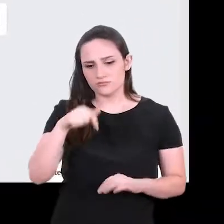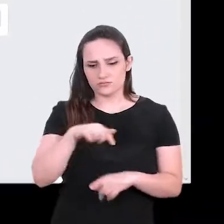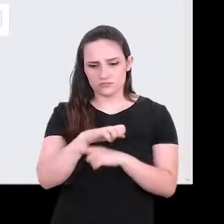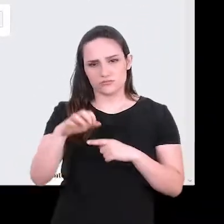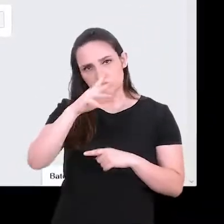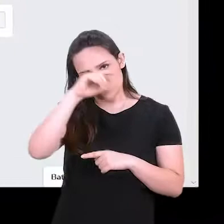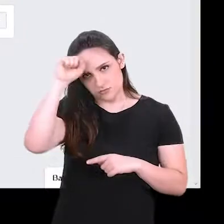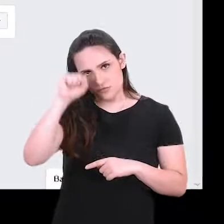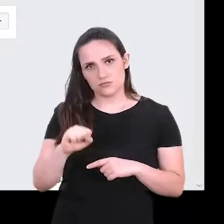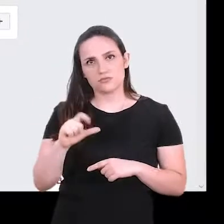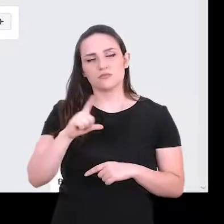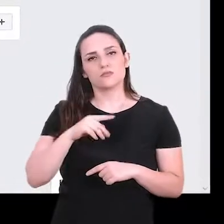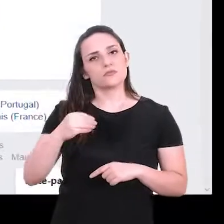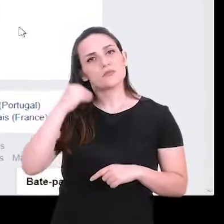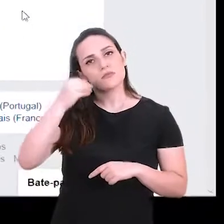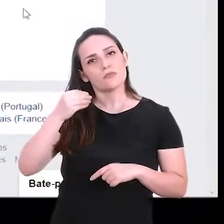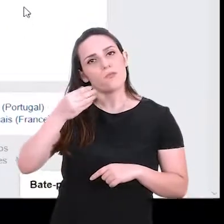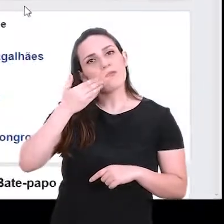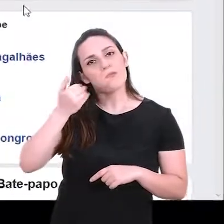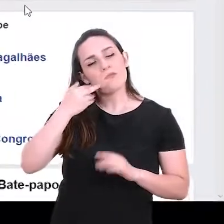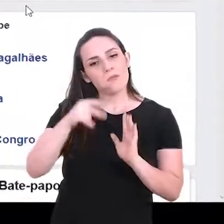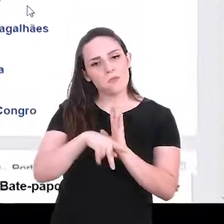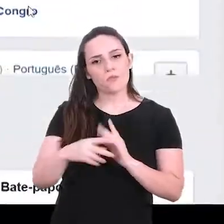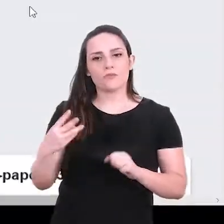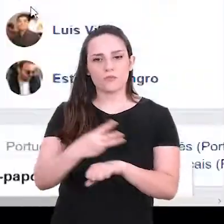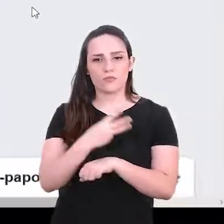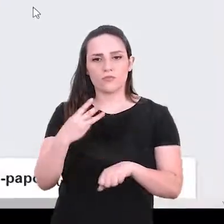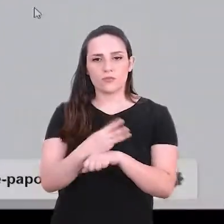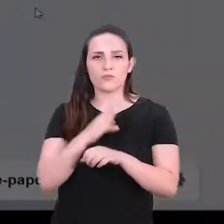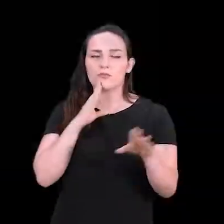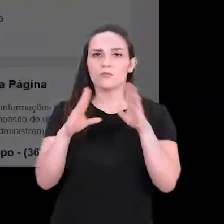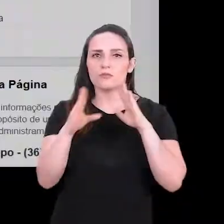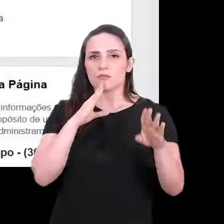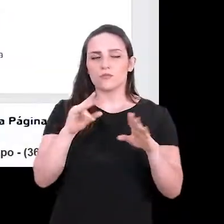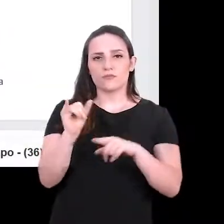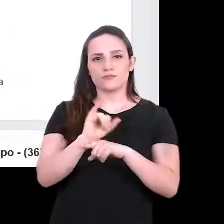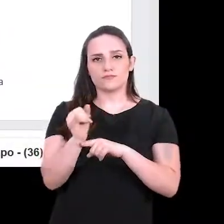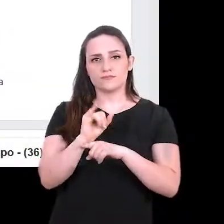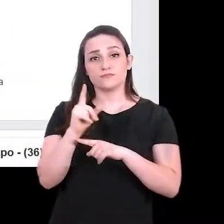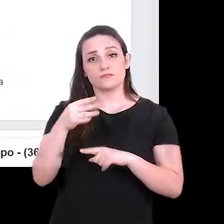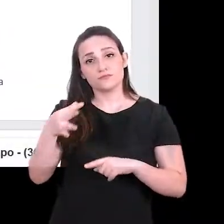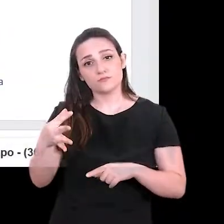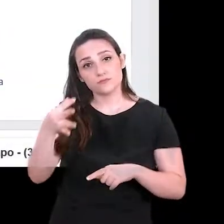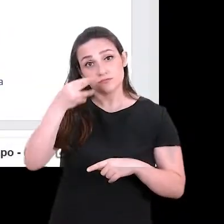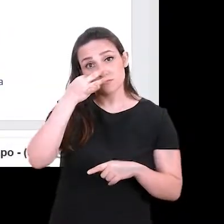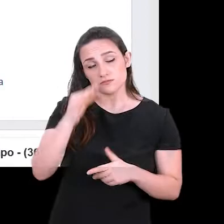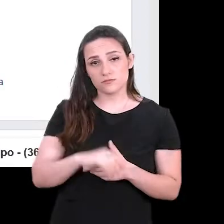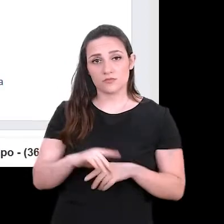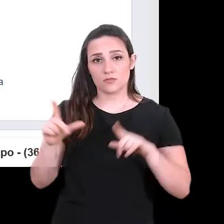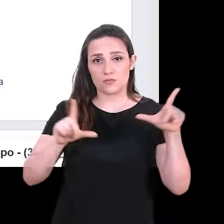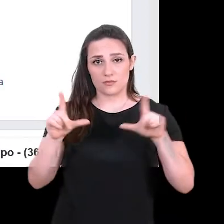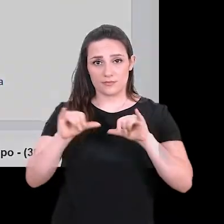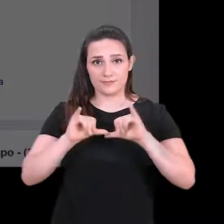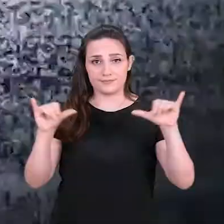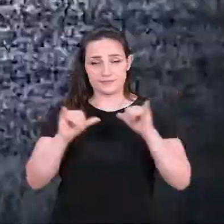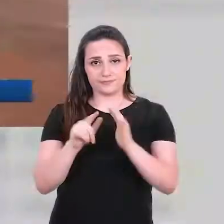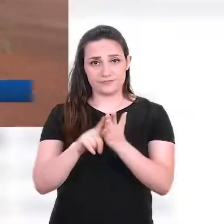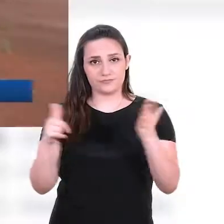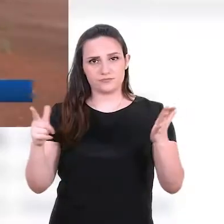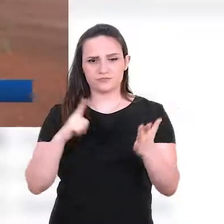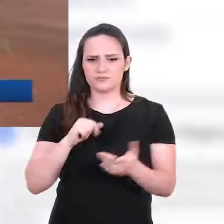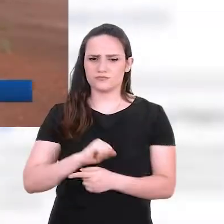jornalismo. Mato Grosso do Sul tem suas experiências presentes em WhatsApp, Facebook e YouTube, com transmissão ao vivo de